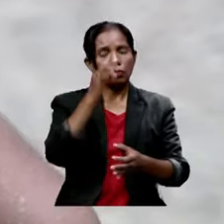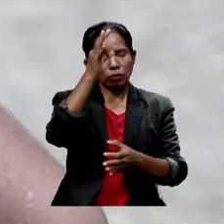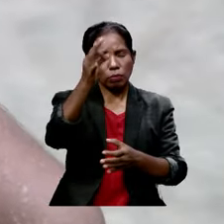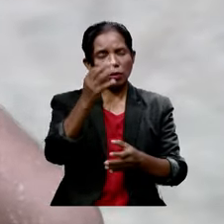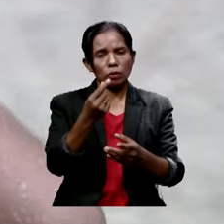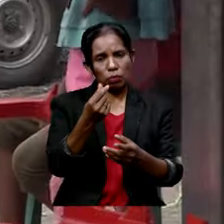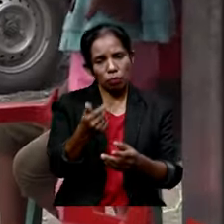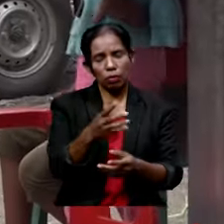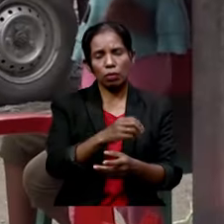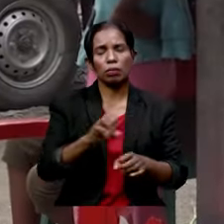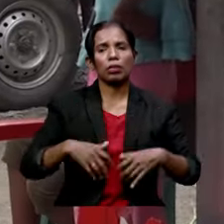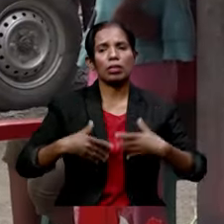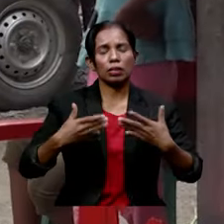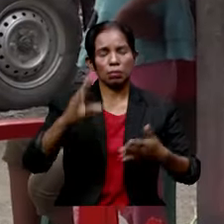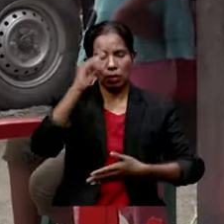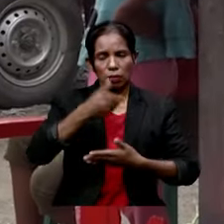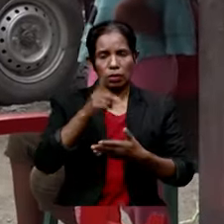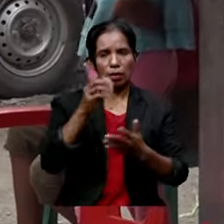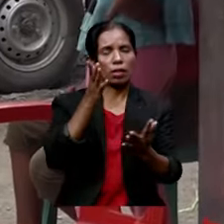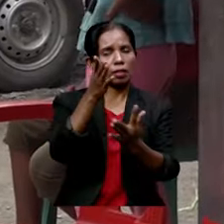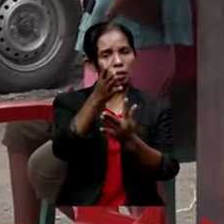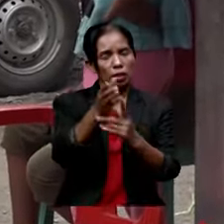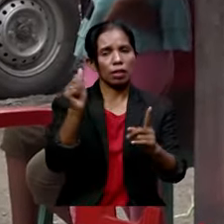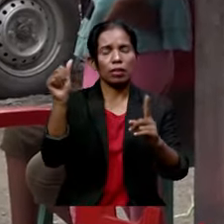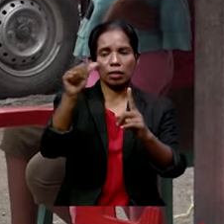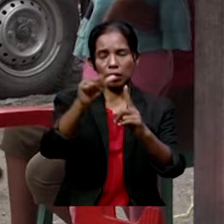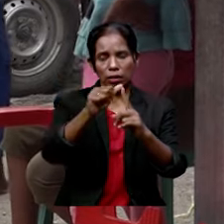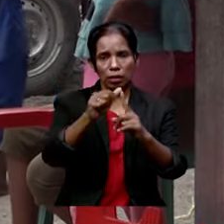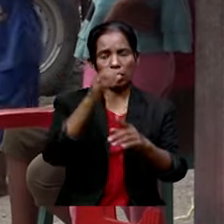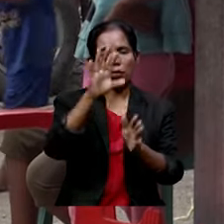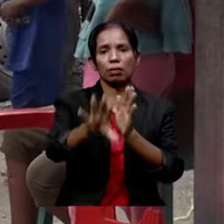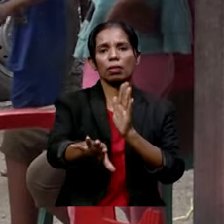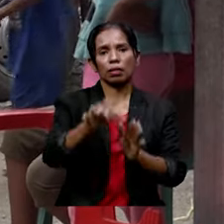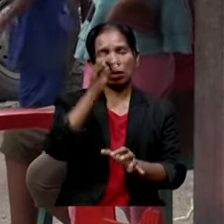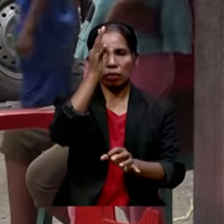bele atinzi buat hirak nebe mak merese ba nia atu hetang iha futuro.